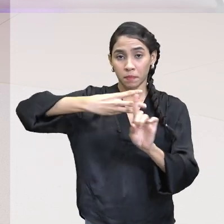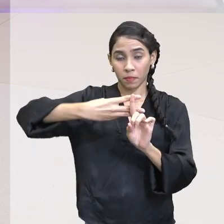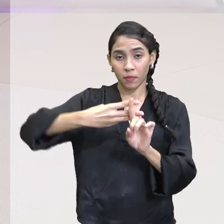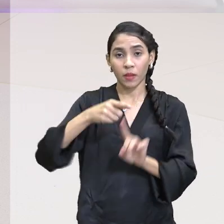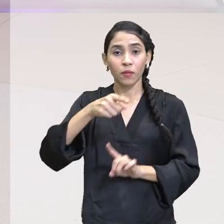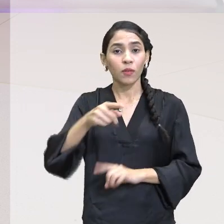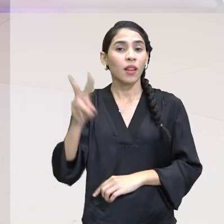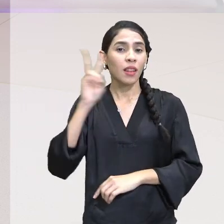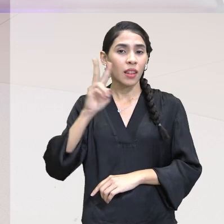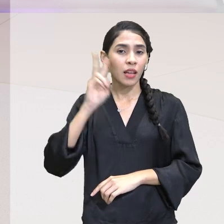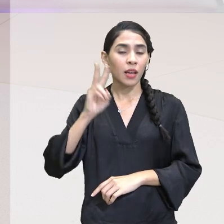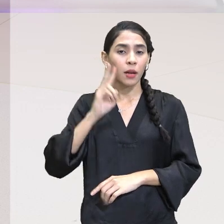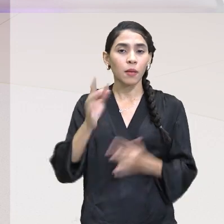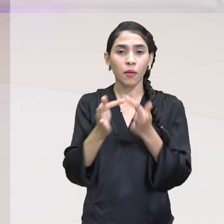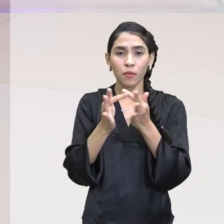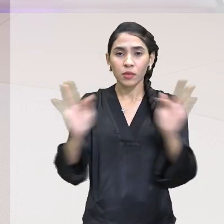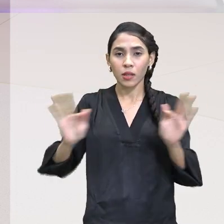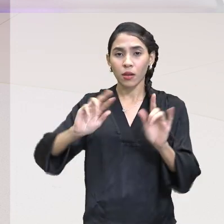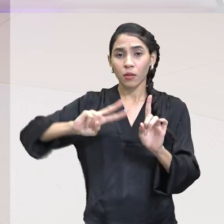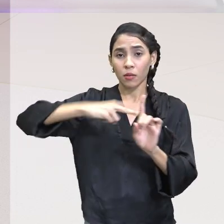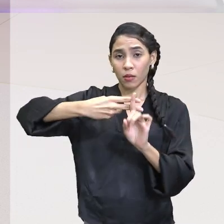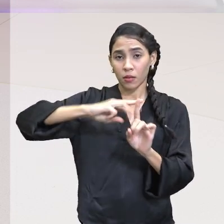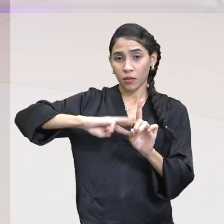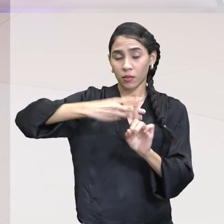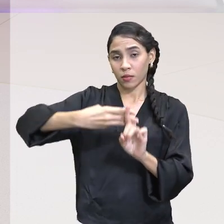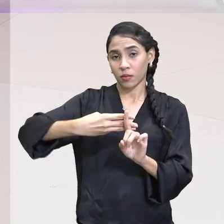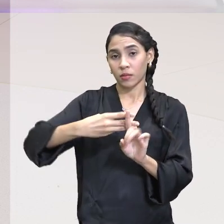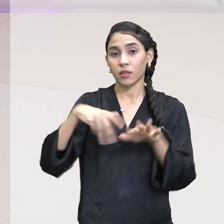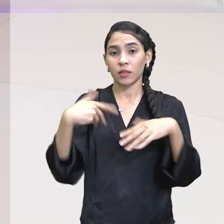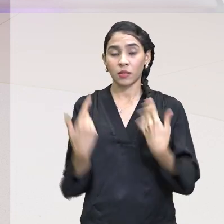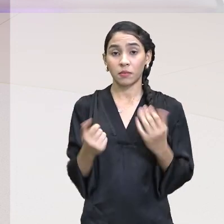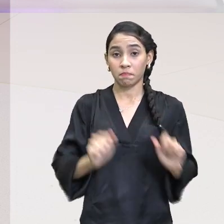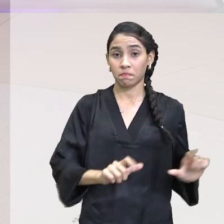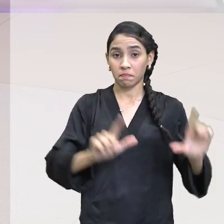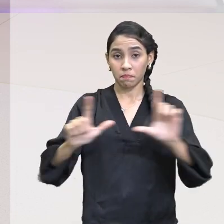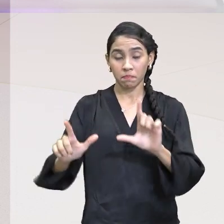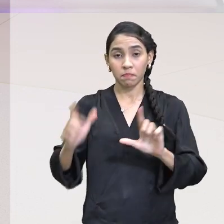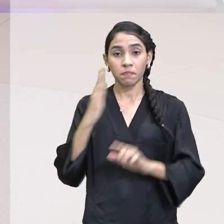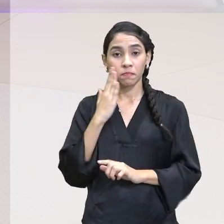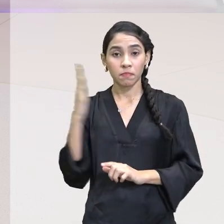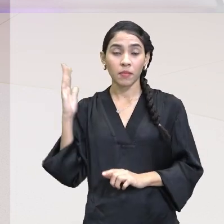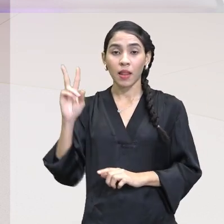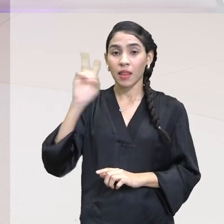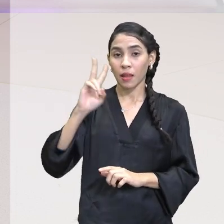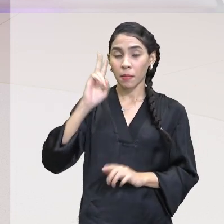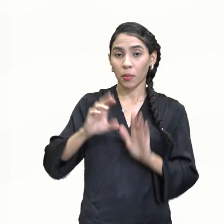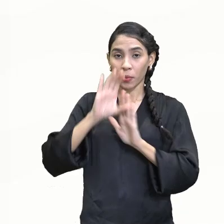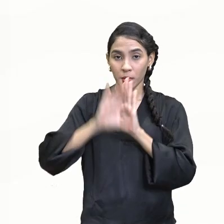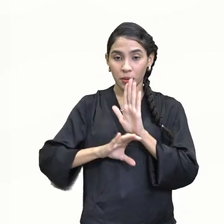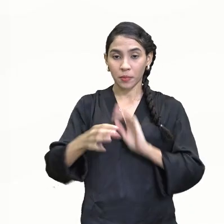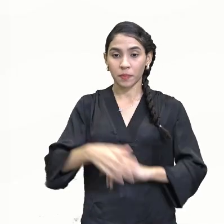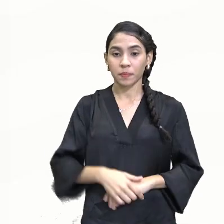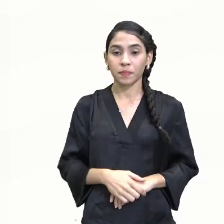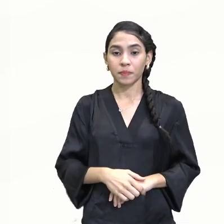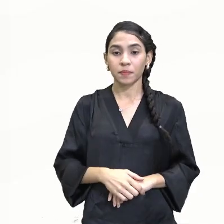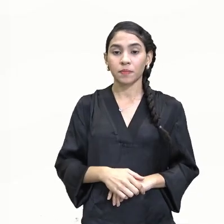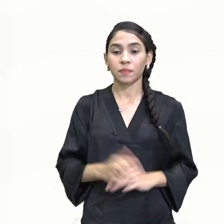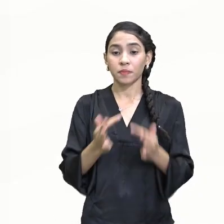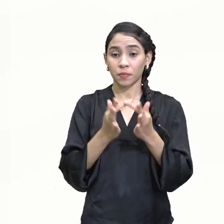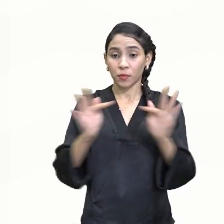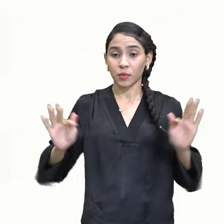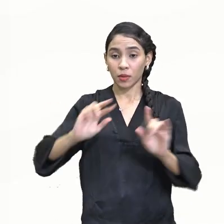vocês lembram que é uma função exponencial? Vamos então à nossa cartela para a gente relembrar essa definição. A